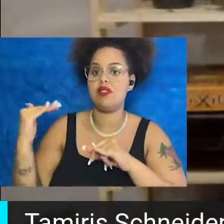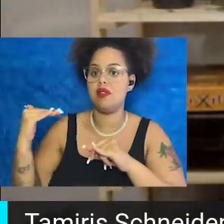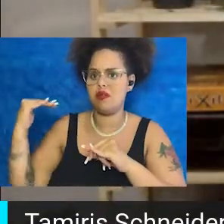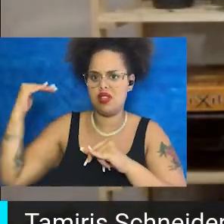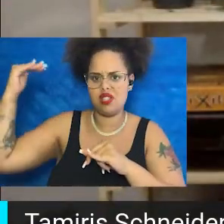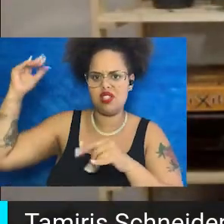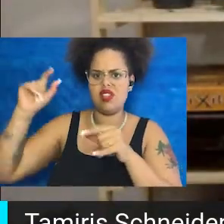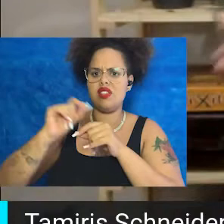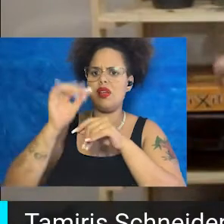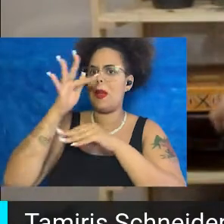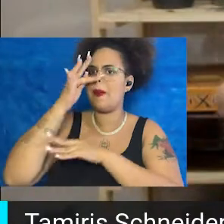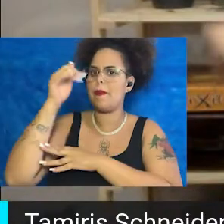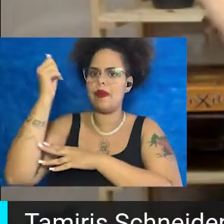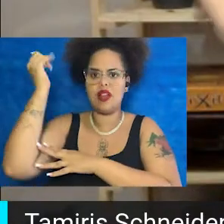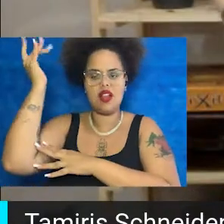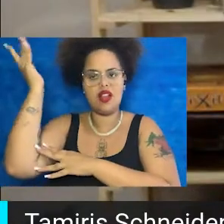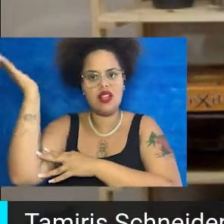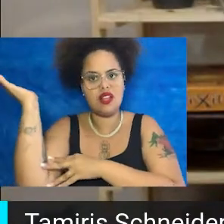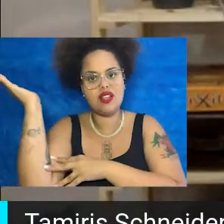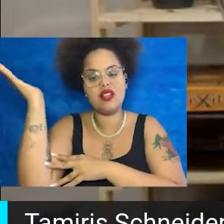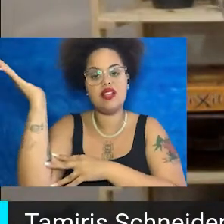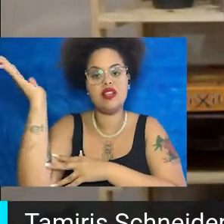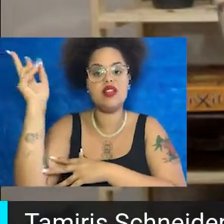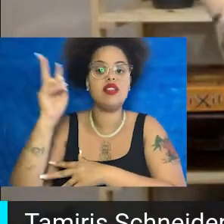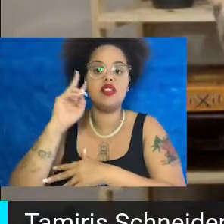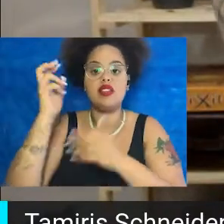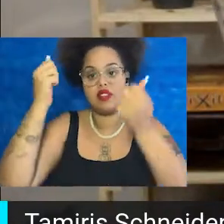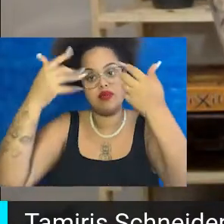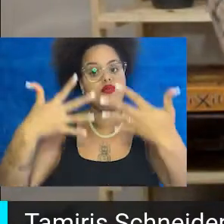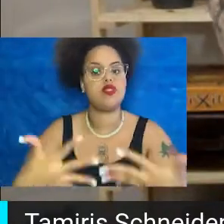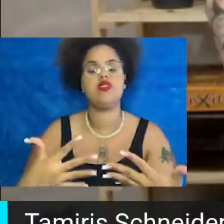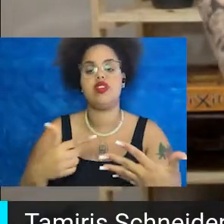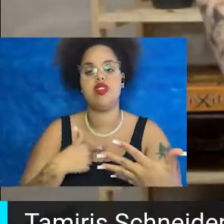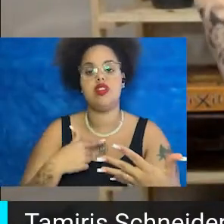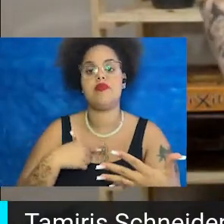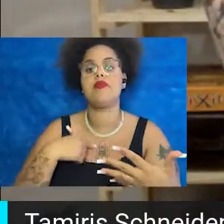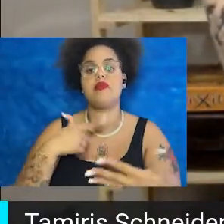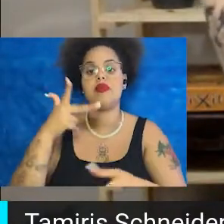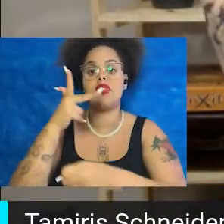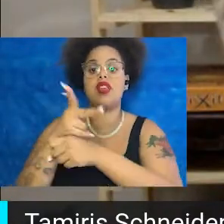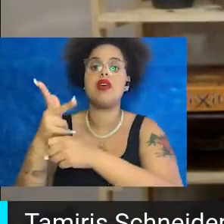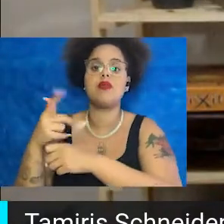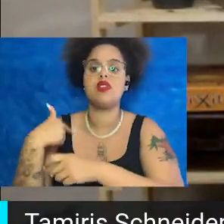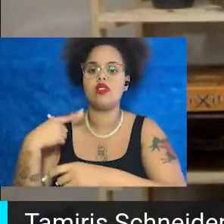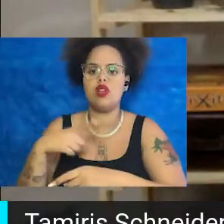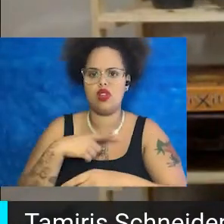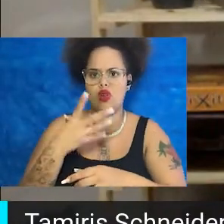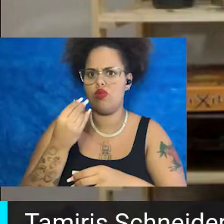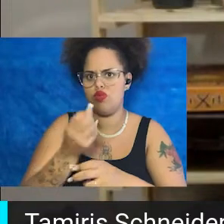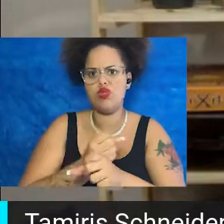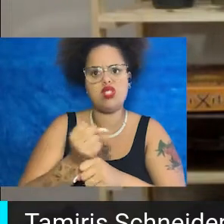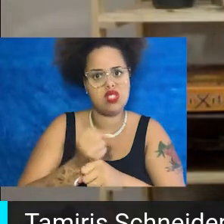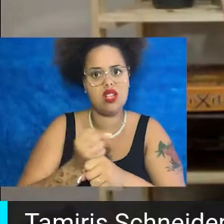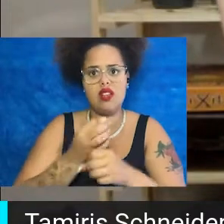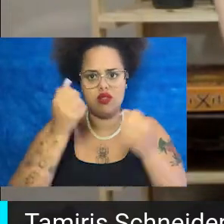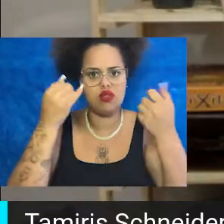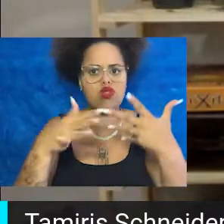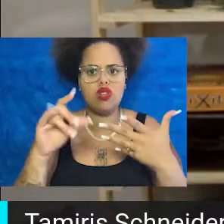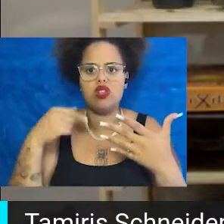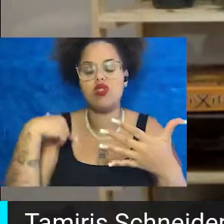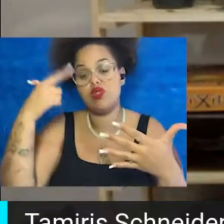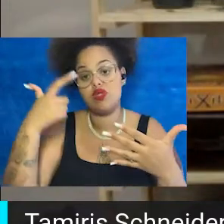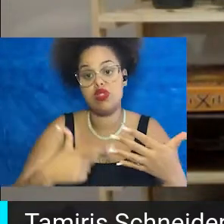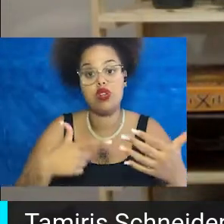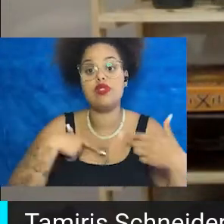tem planta, a gente tem coisas que podem contar a minha história aqui. Câmeras que eu tenho há muitos anos, que conta quem eu sou. Sou